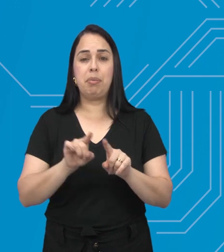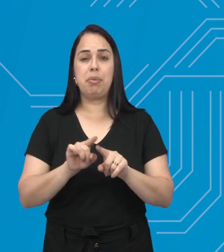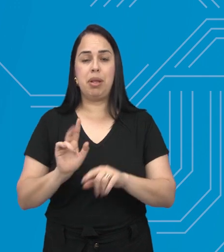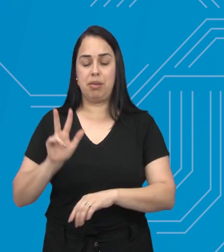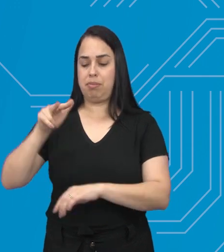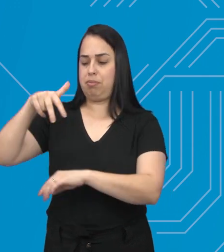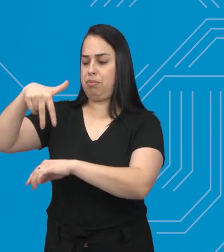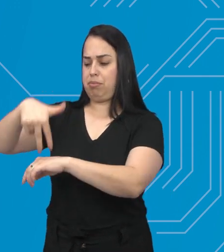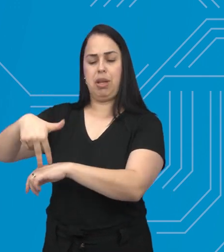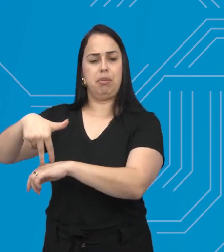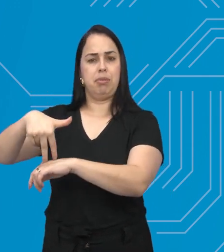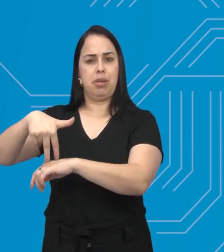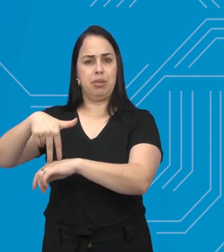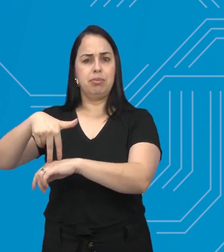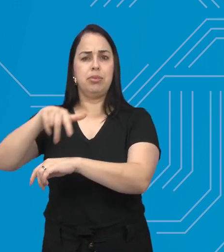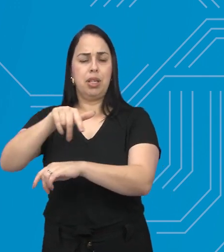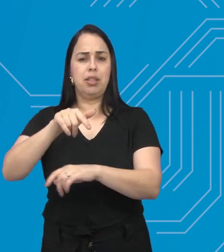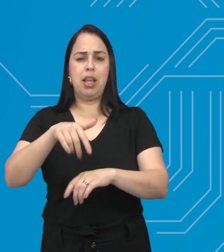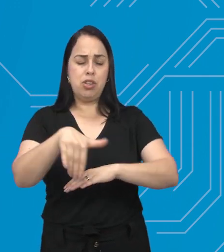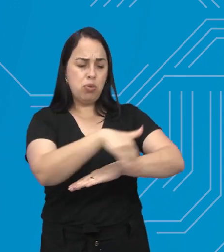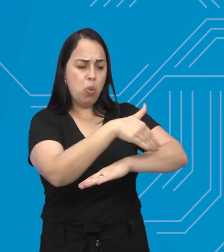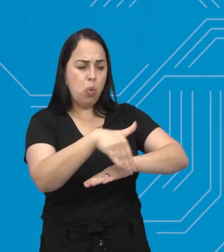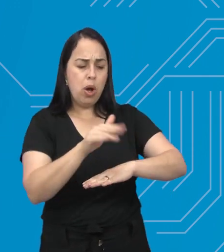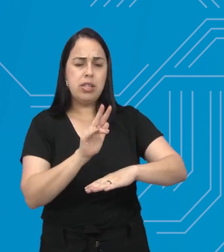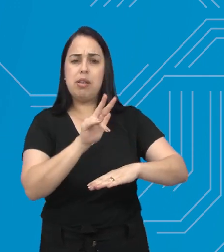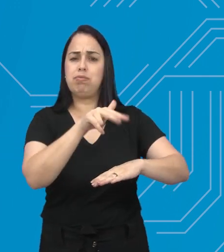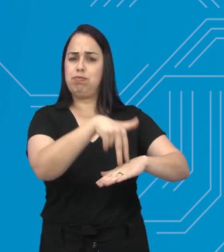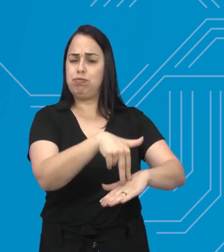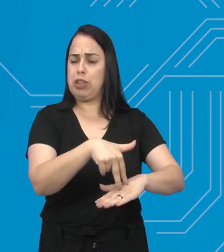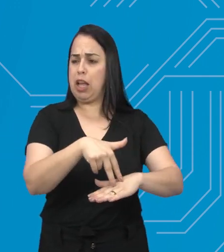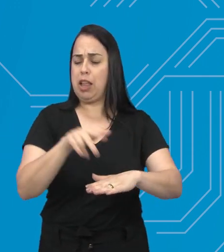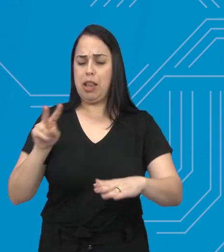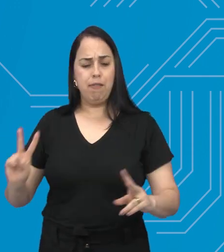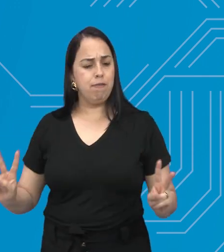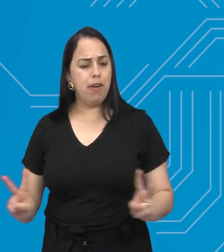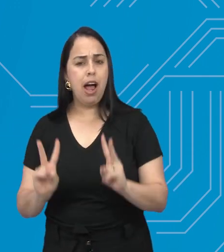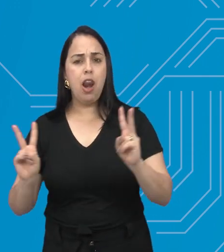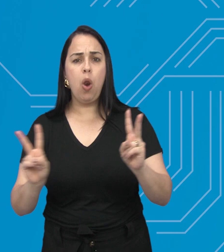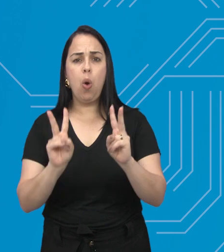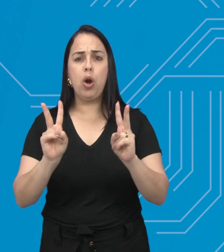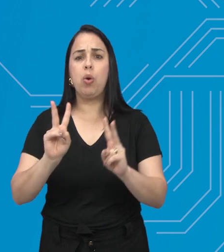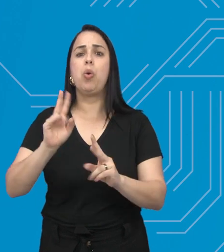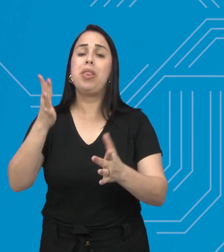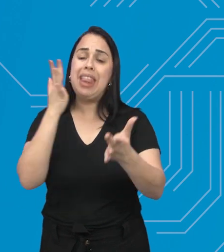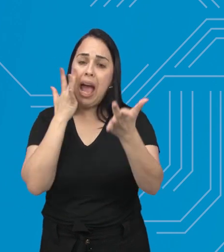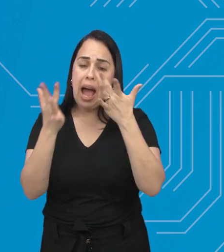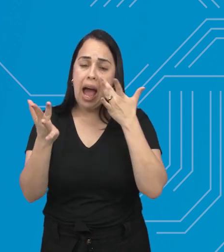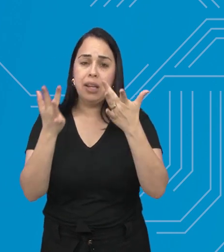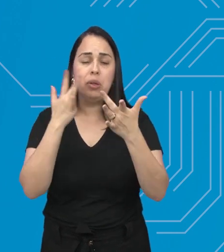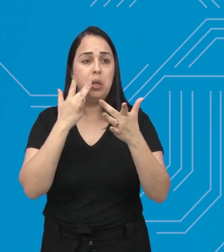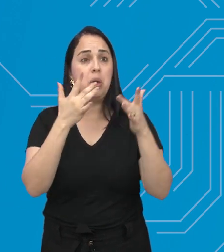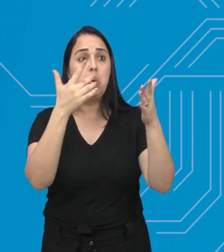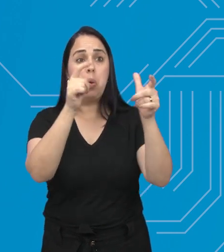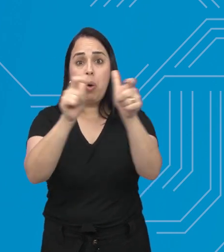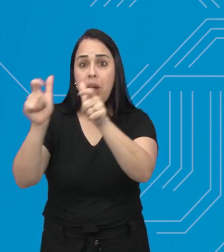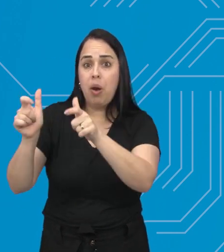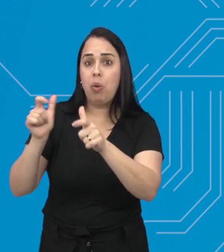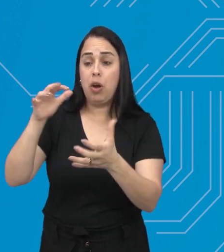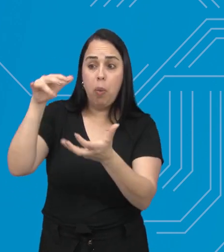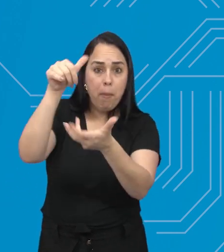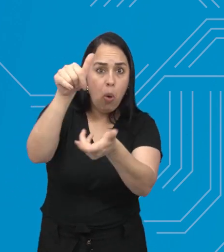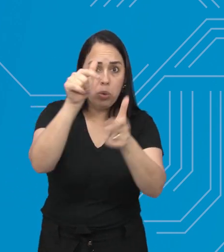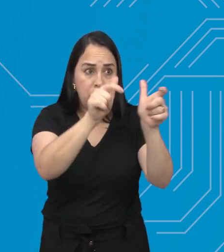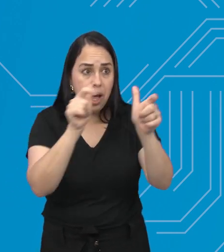nos palcos e nas ruas, o Dia Nacional do Teatro. Essa é uma arte centenária que em qualquer lugar do mundo